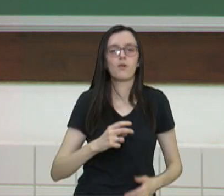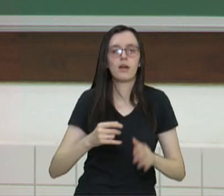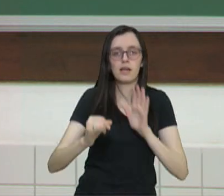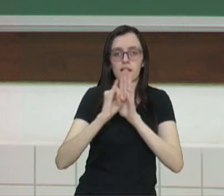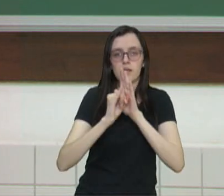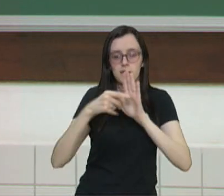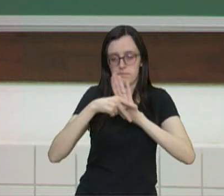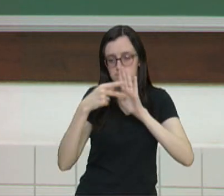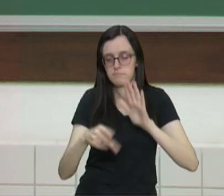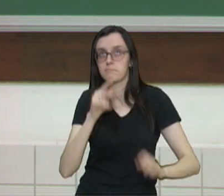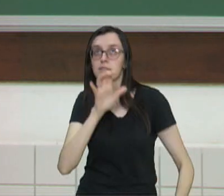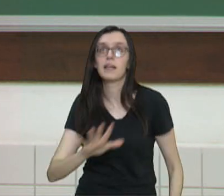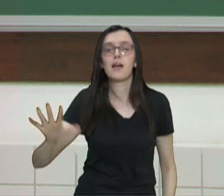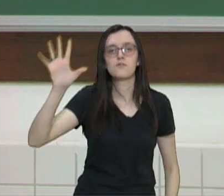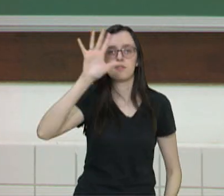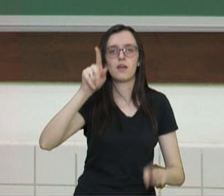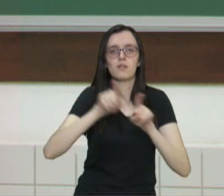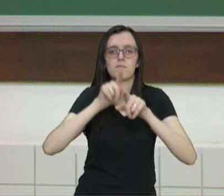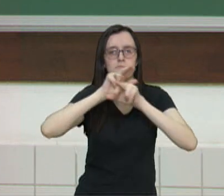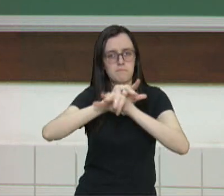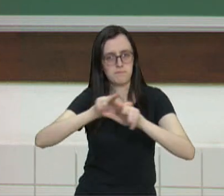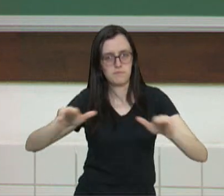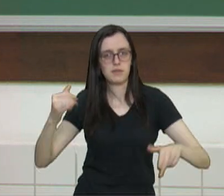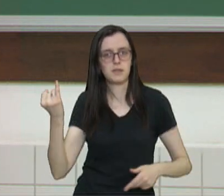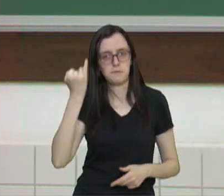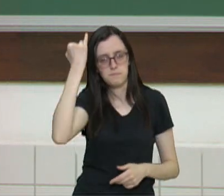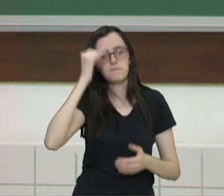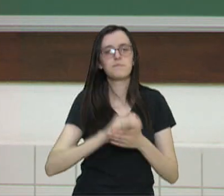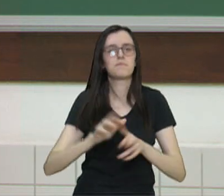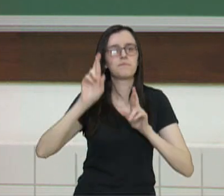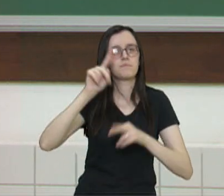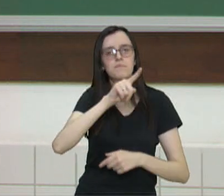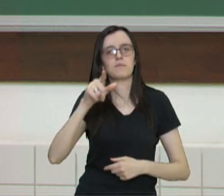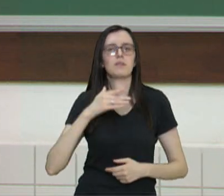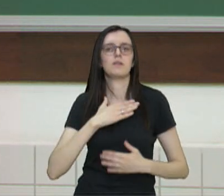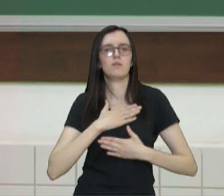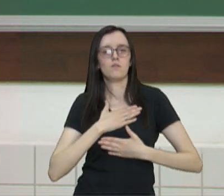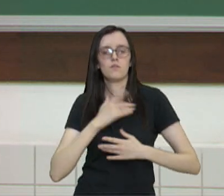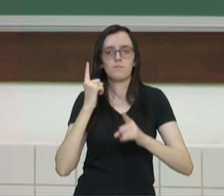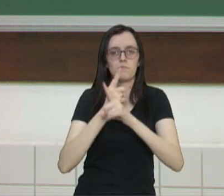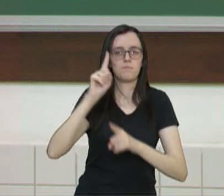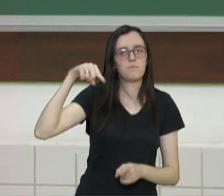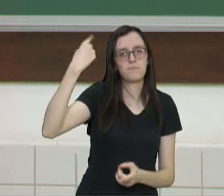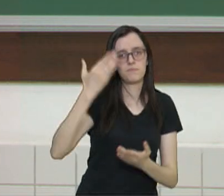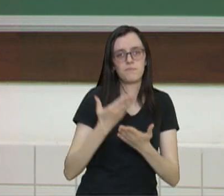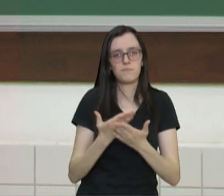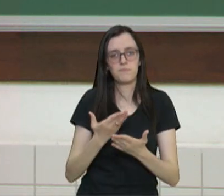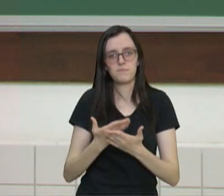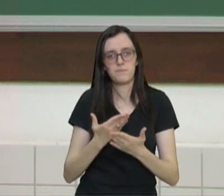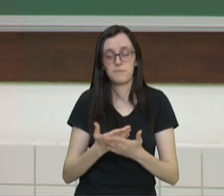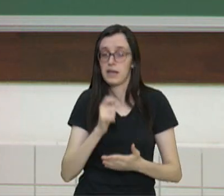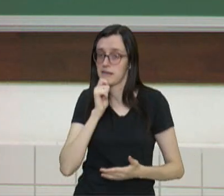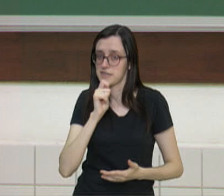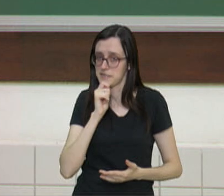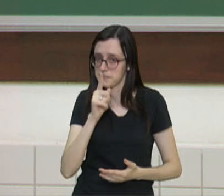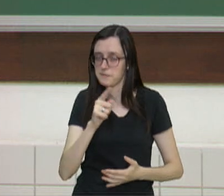identidade nacional também e diversidade. E espero que vocês tenham gostado. Nos vemos na próxima aula